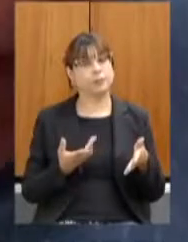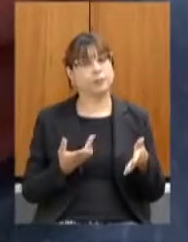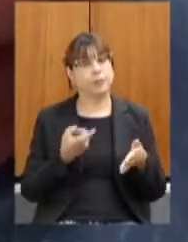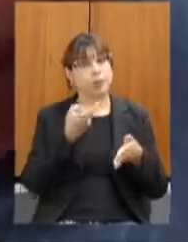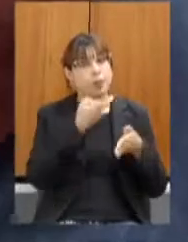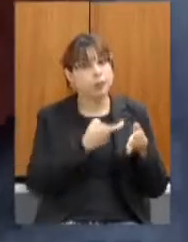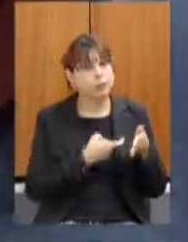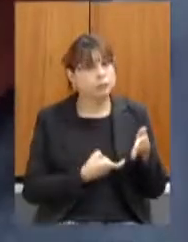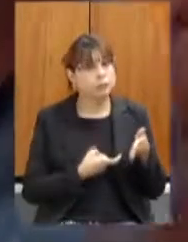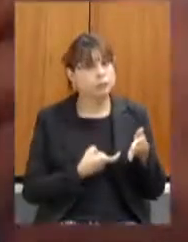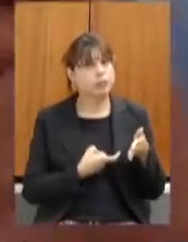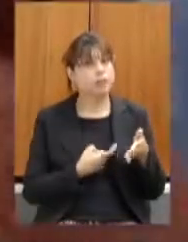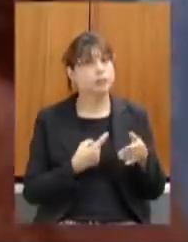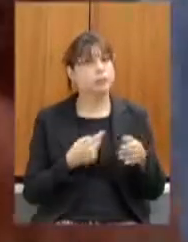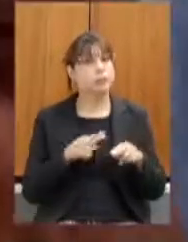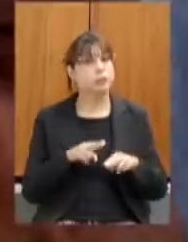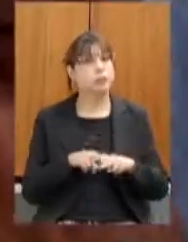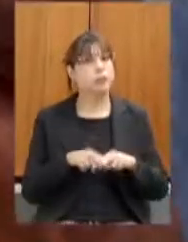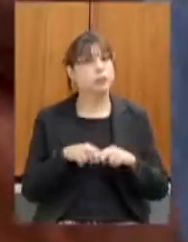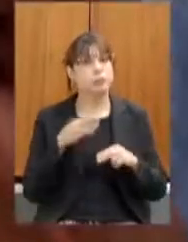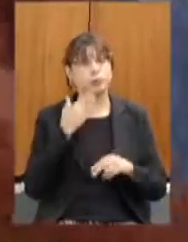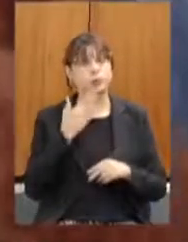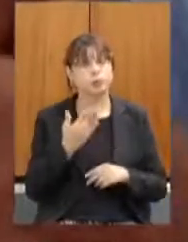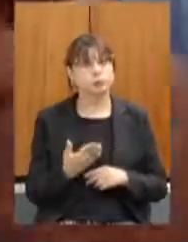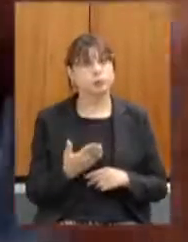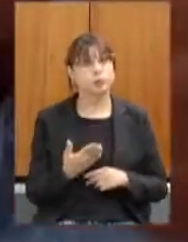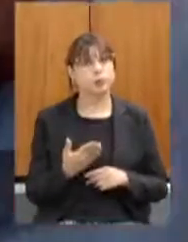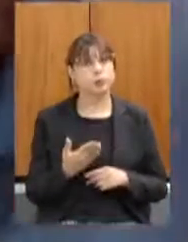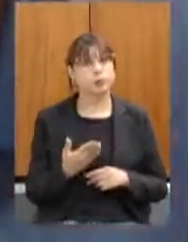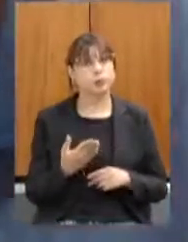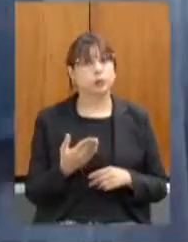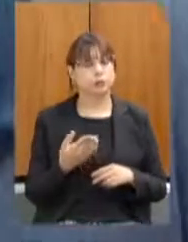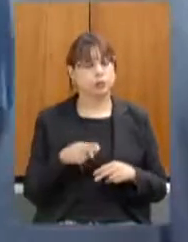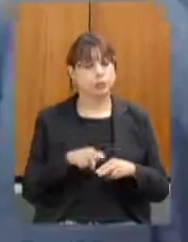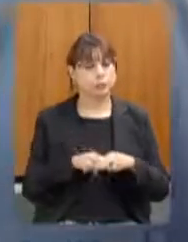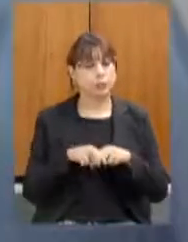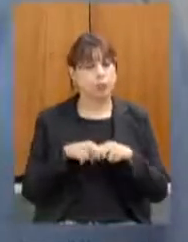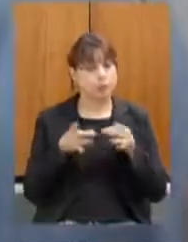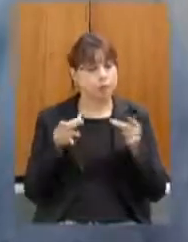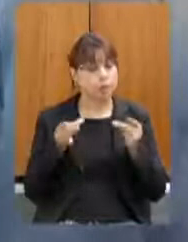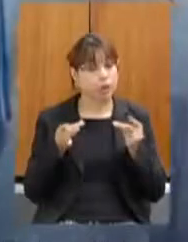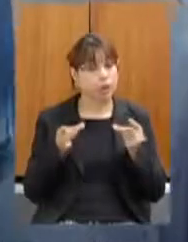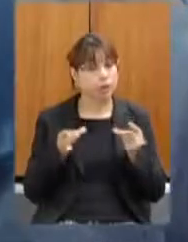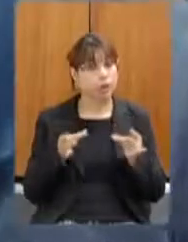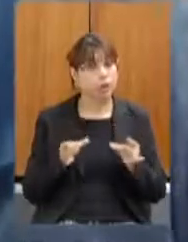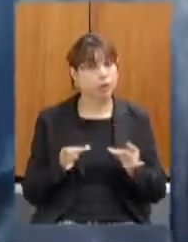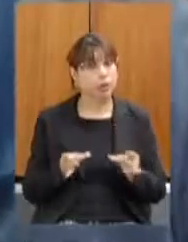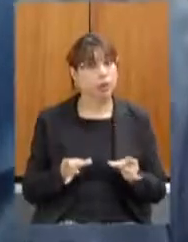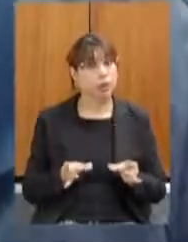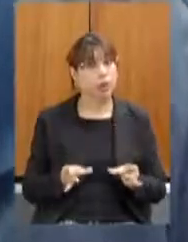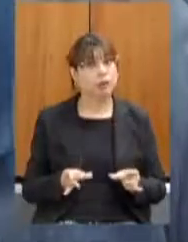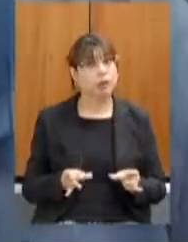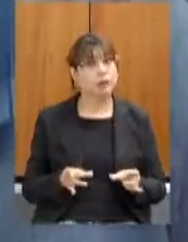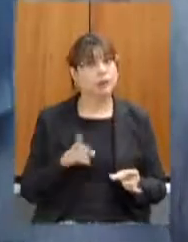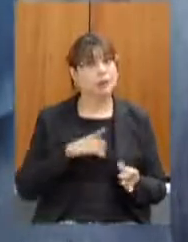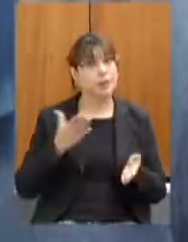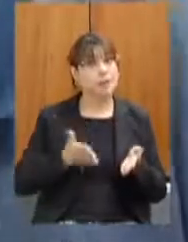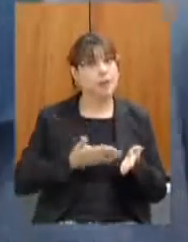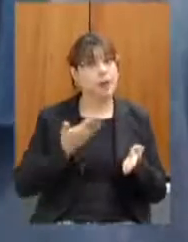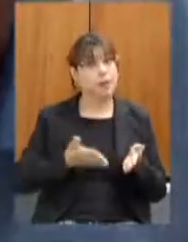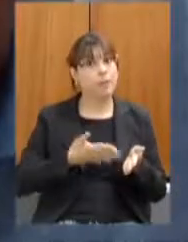a solicitação exatamente em cima de detalhamento de todas essas 46 folhas